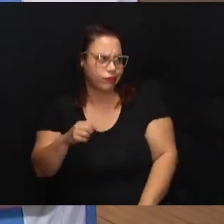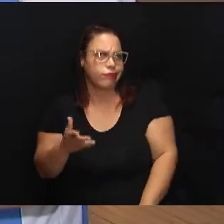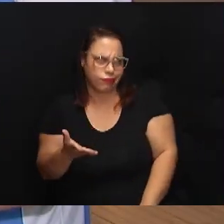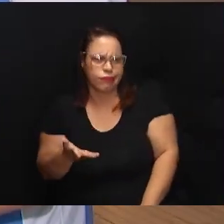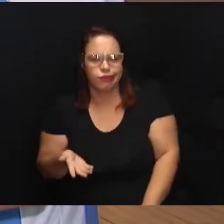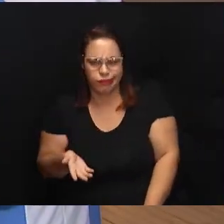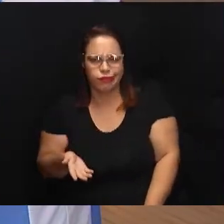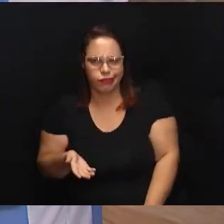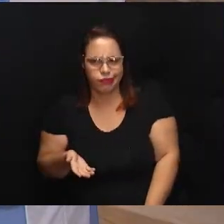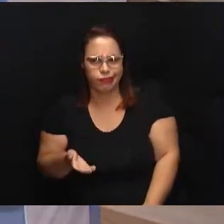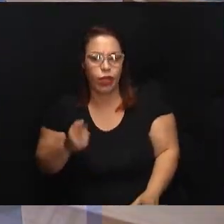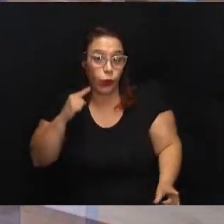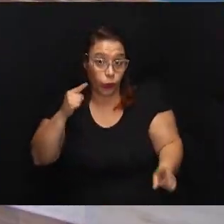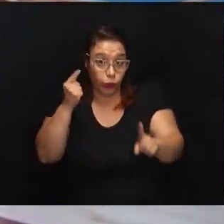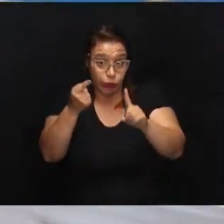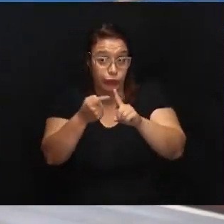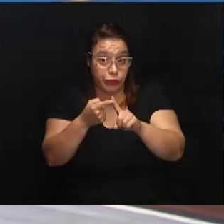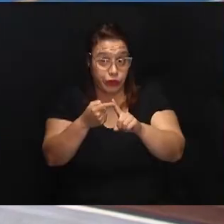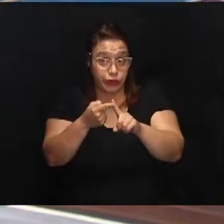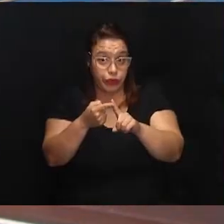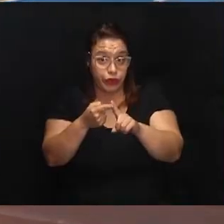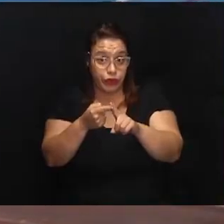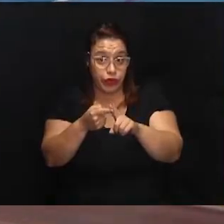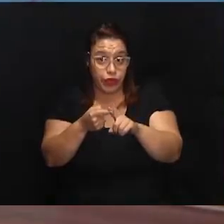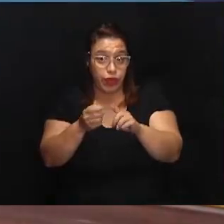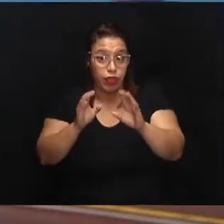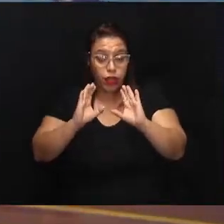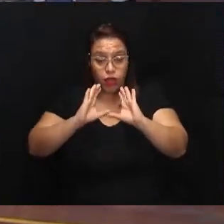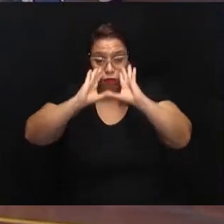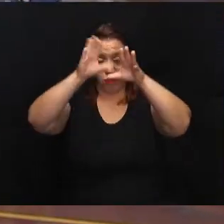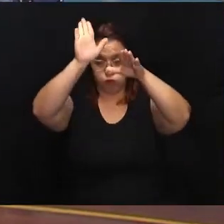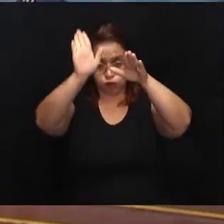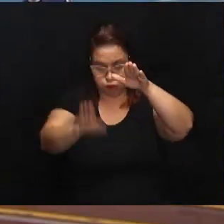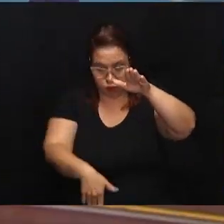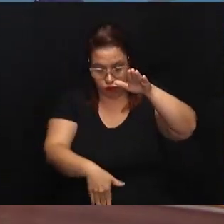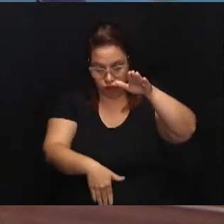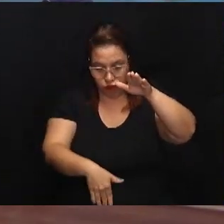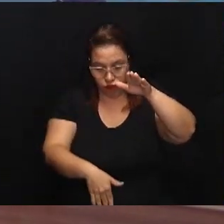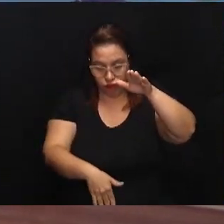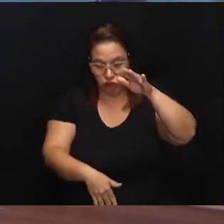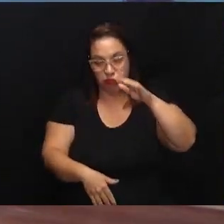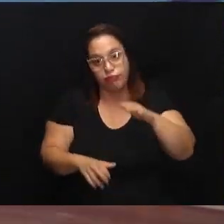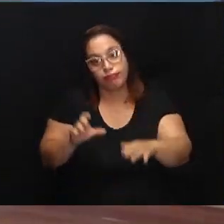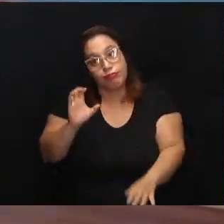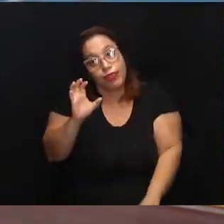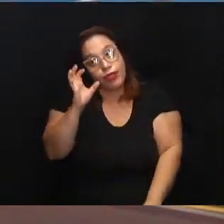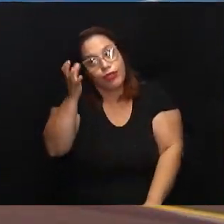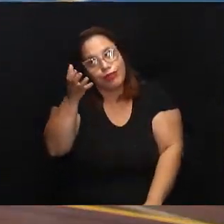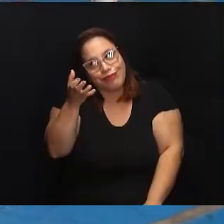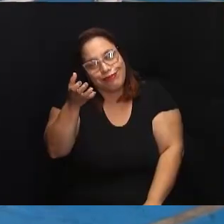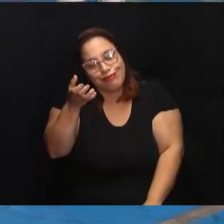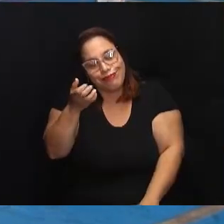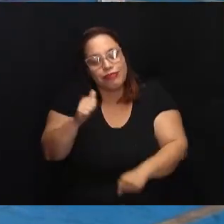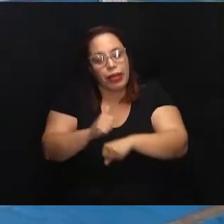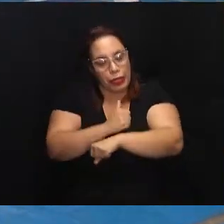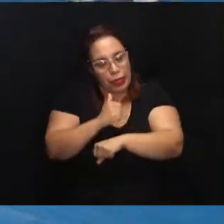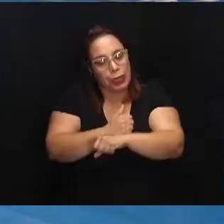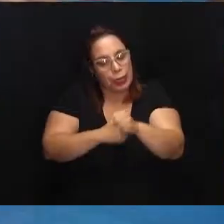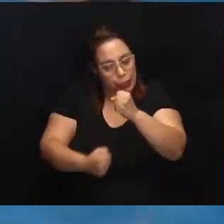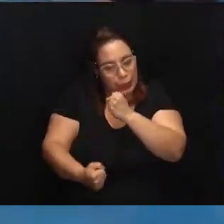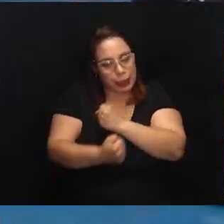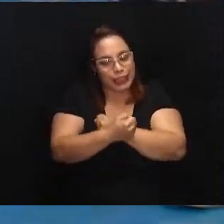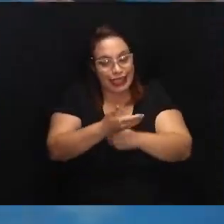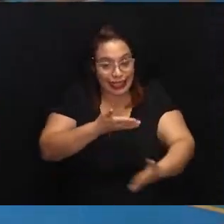é muito dinâmico, né? O objetivo das equipes é derrubar a bola no chão. E para que isso não aconteça, né, muita estratégia de defesa,